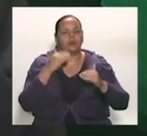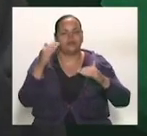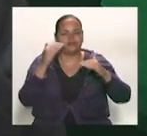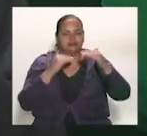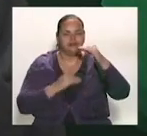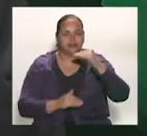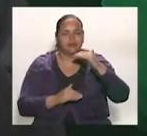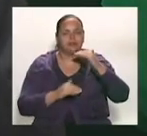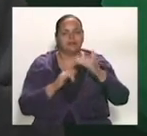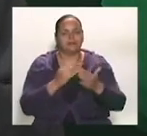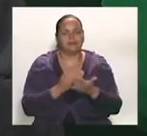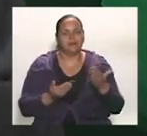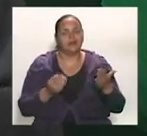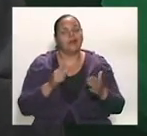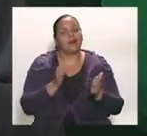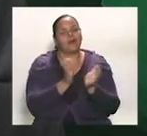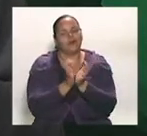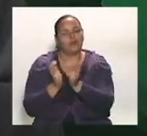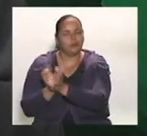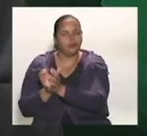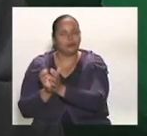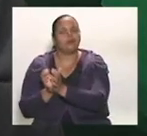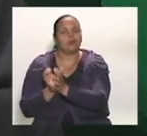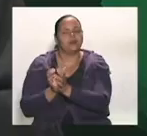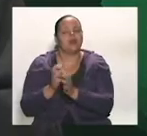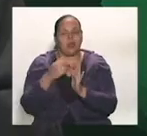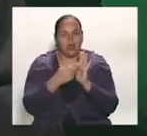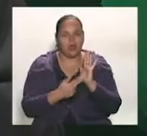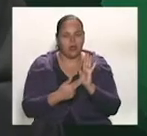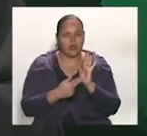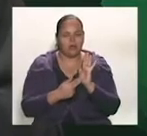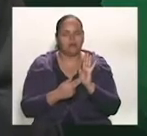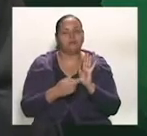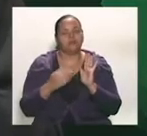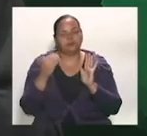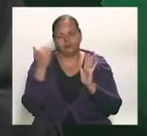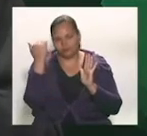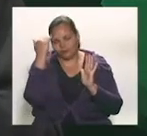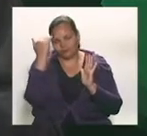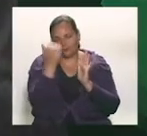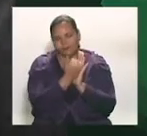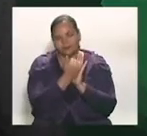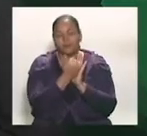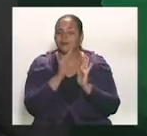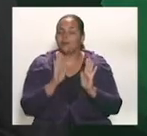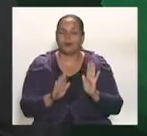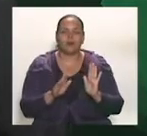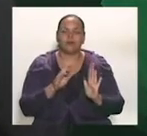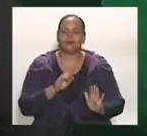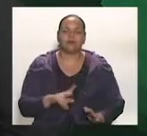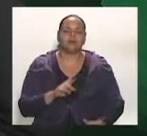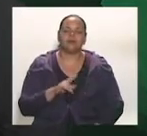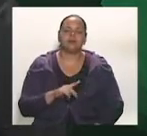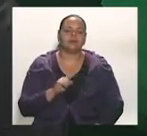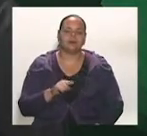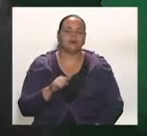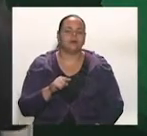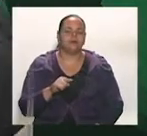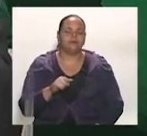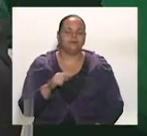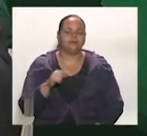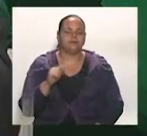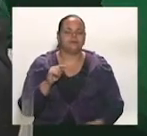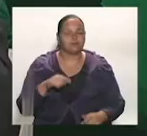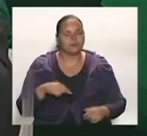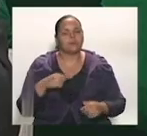inscrição dos atletas. É isso que vai fazer com que os clubes cumpram as regras do Profut. Mas só que não é a APFUT